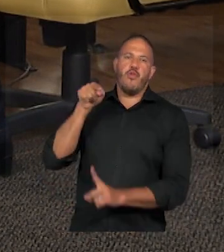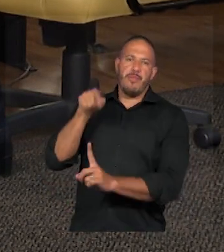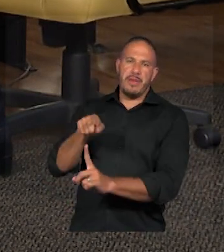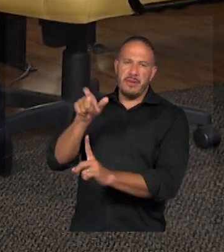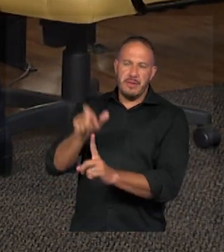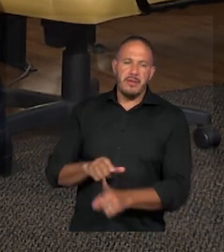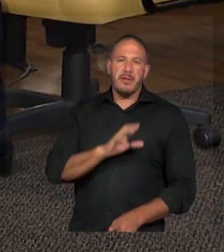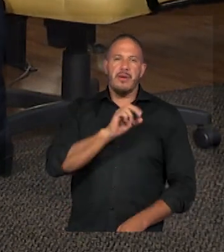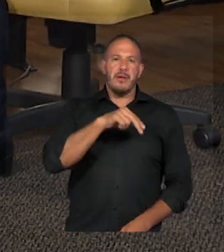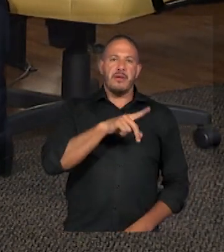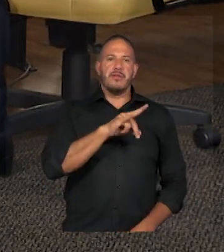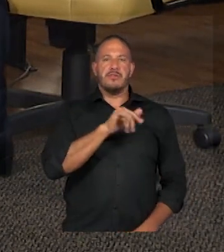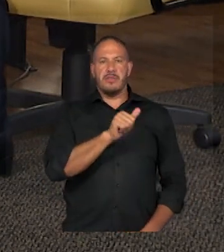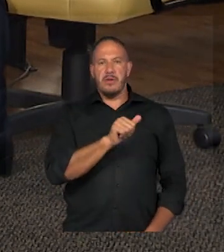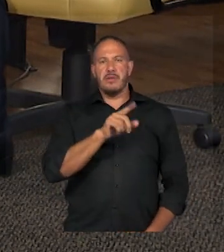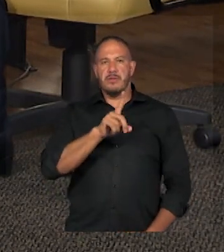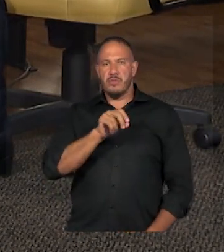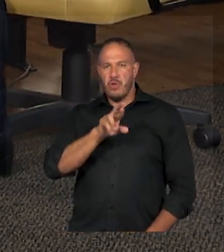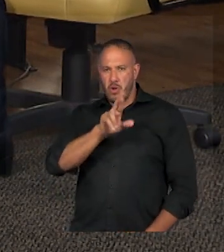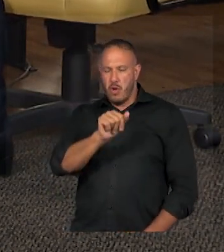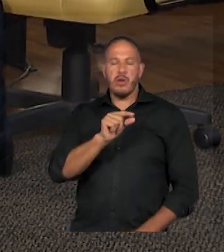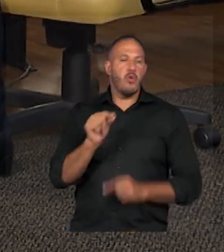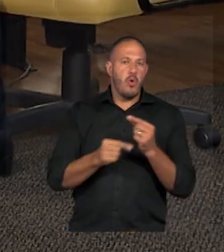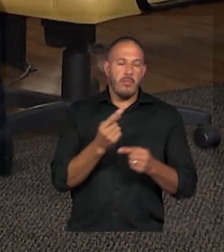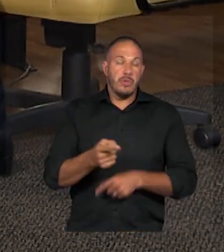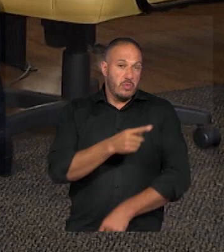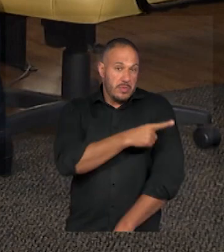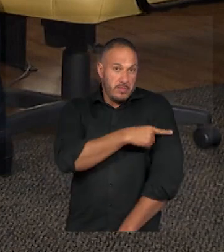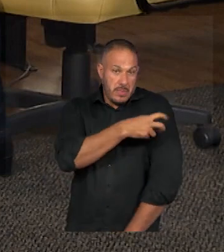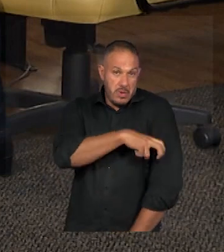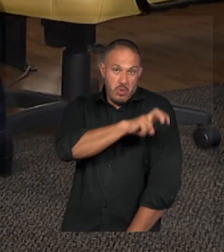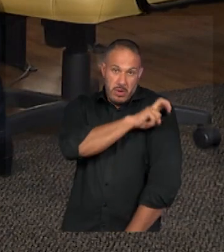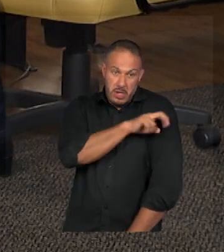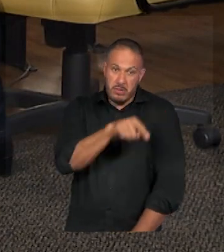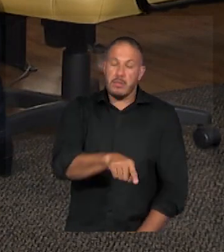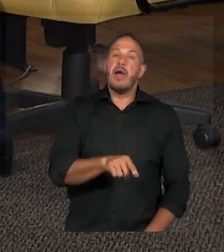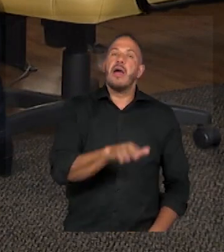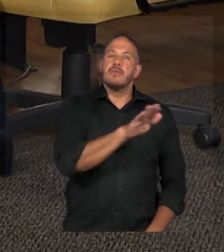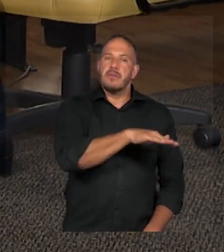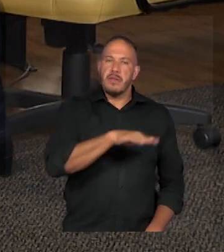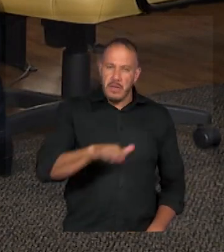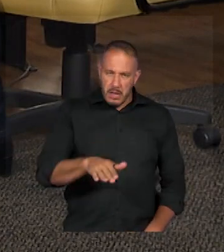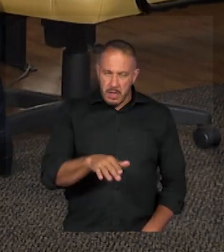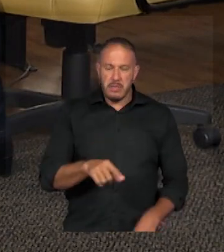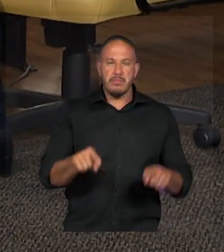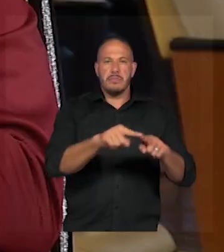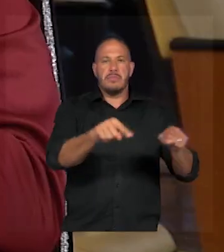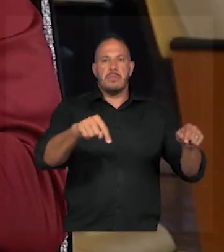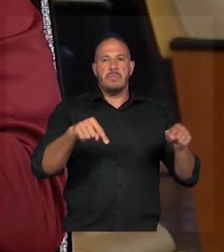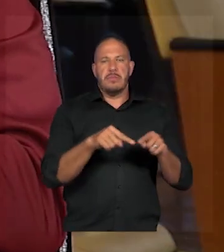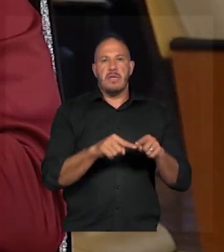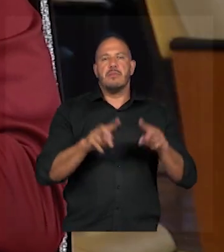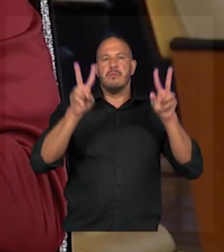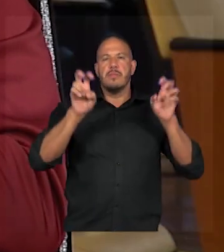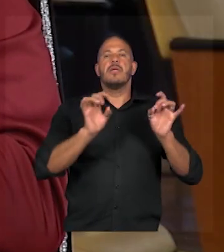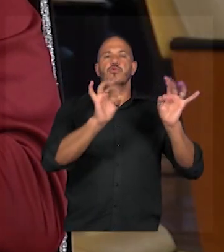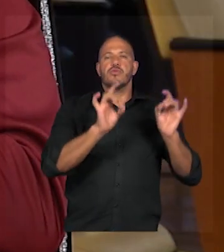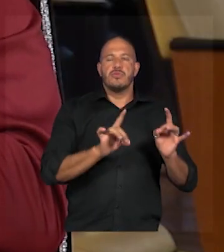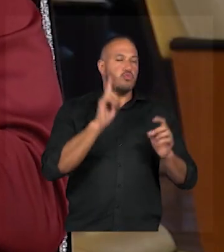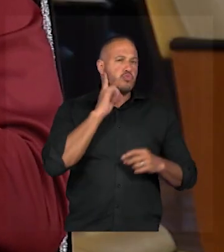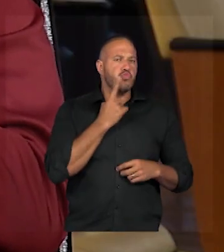Dora ele atende da seguinte maneira: do 1º ao 5º ano, as crianças ficam em salas exclusivas, só